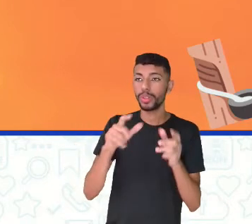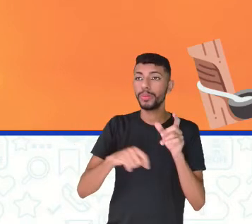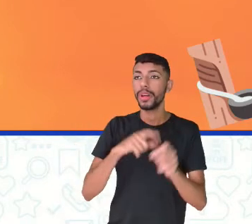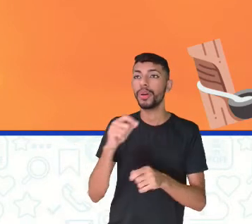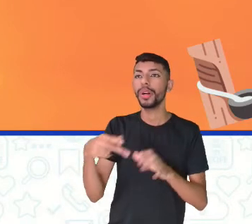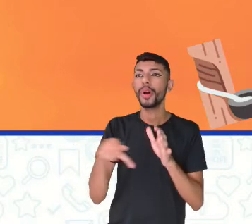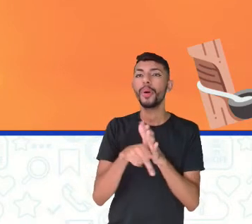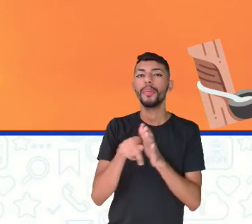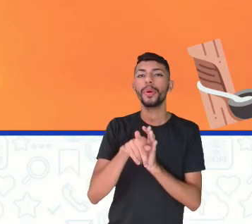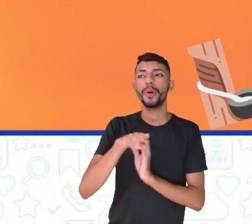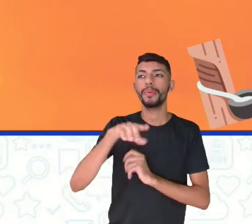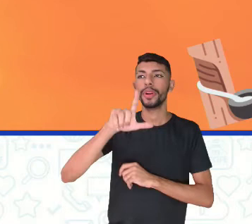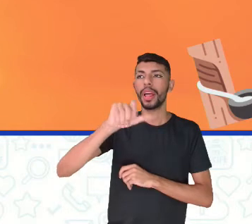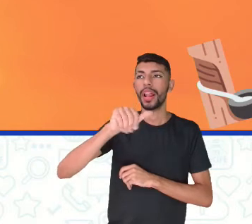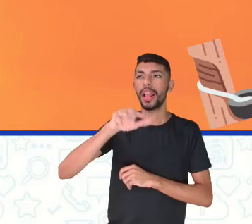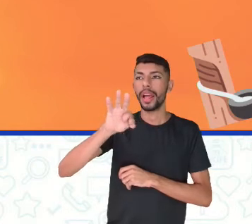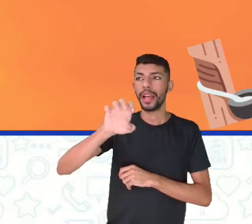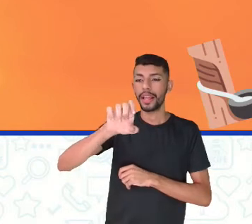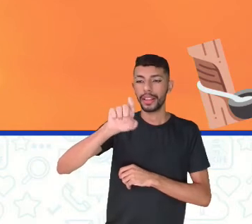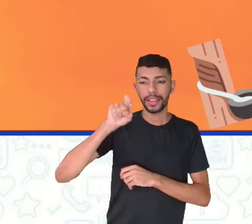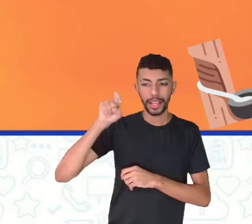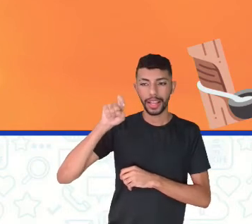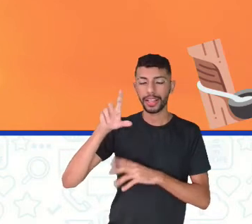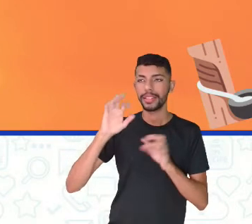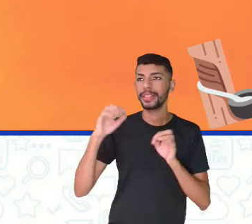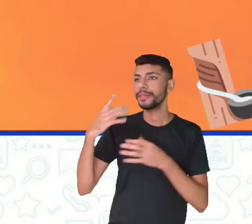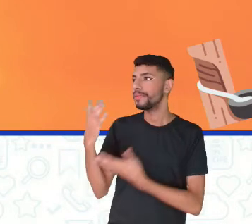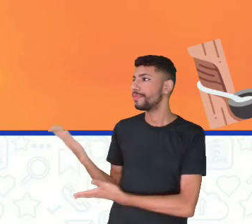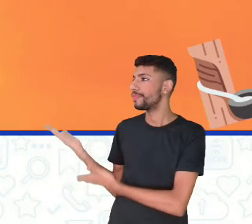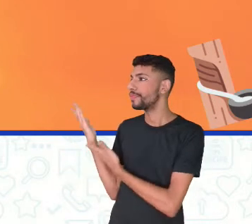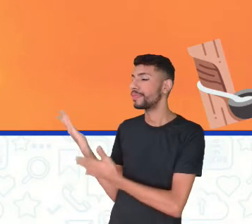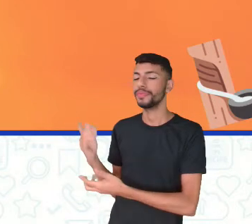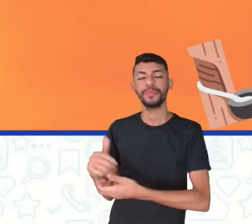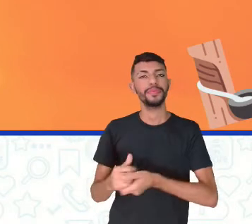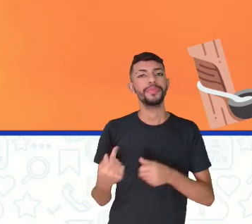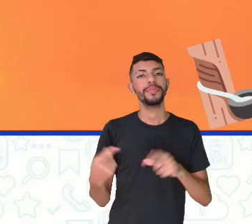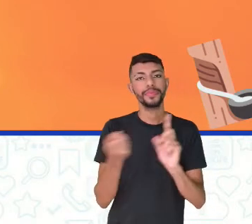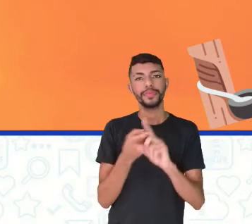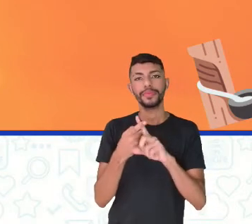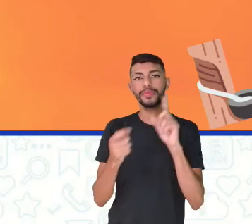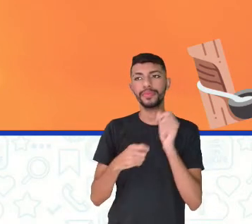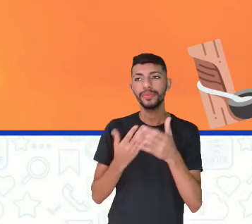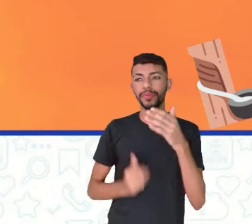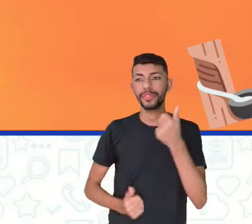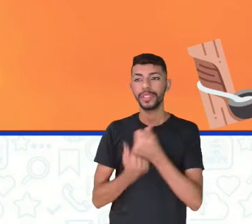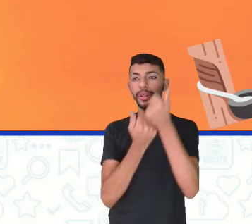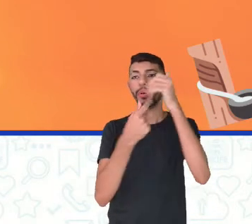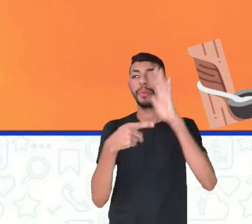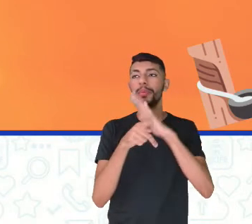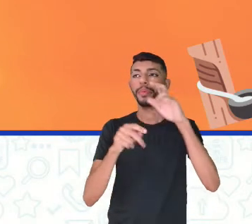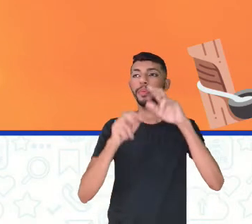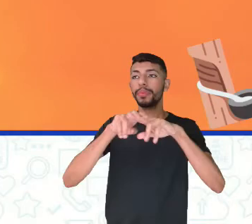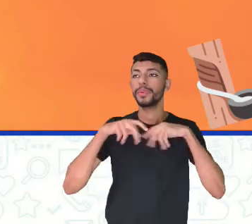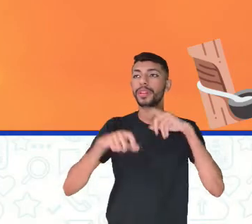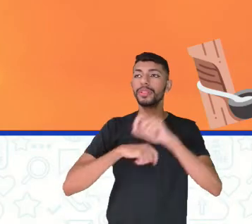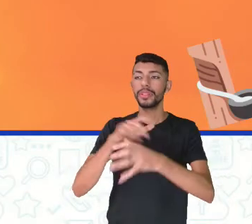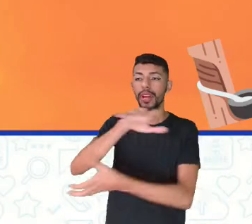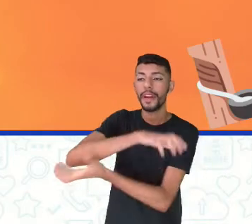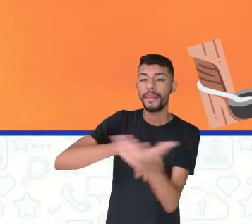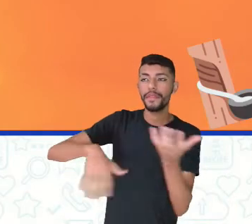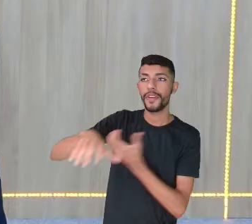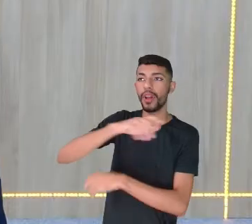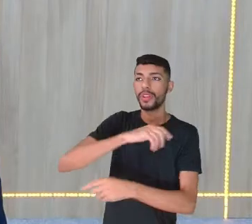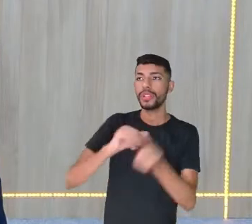né? Eita, o látex, menino do céu, que também foi impulsionado por essa Revolução Inglesa. Olha aí, ó.